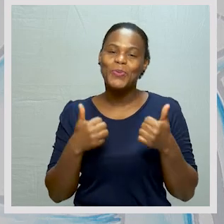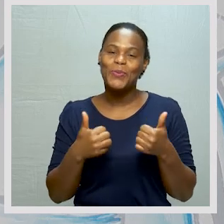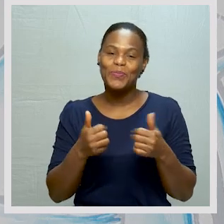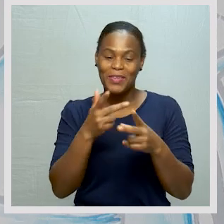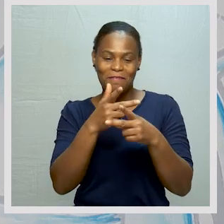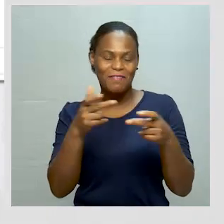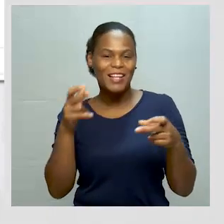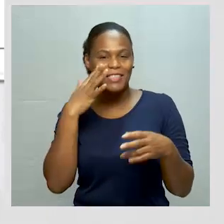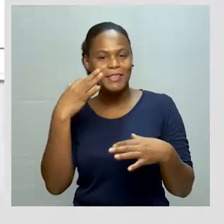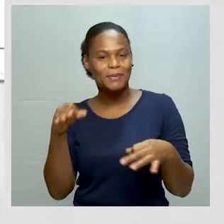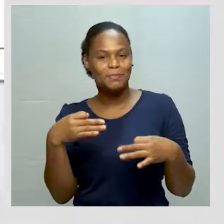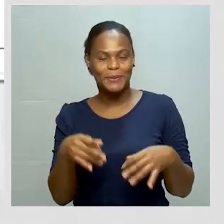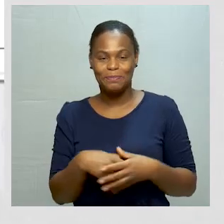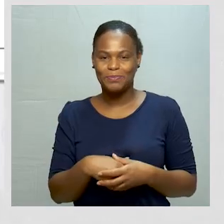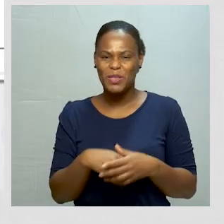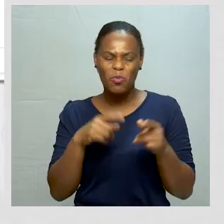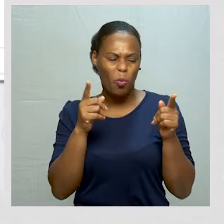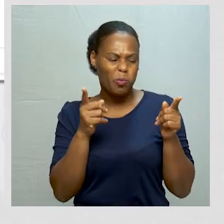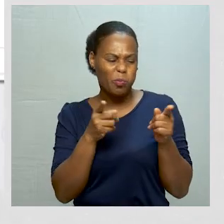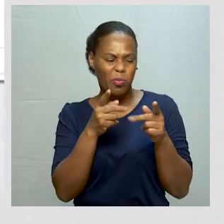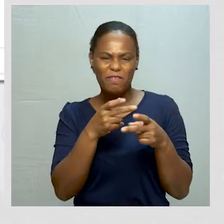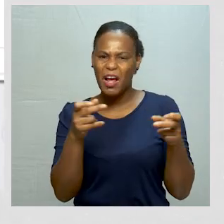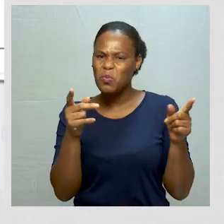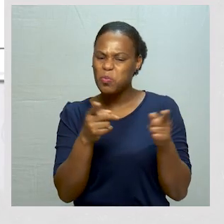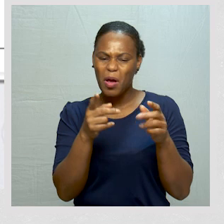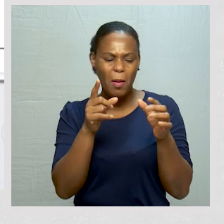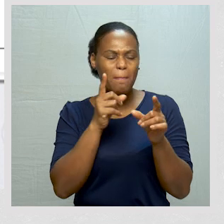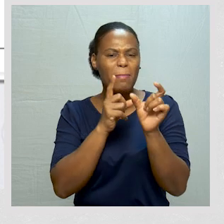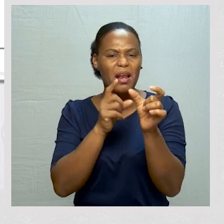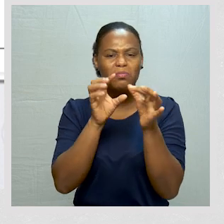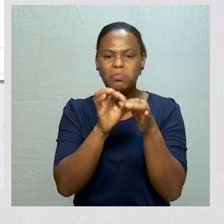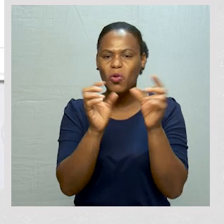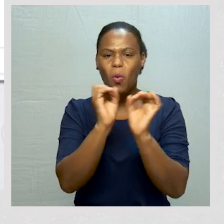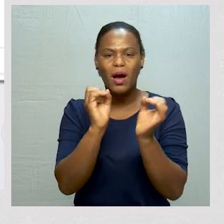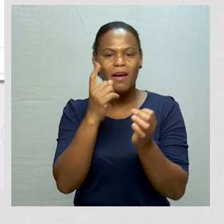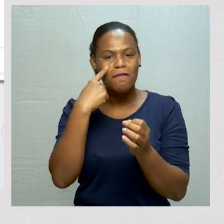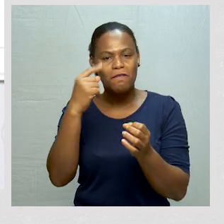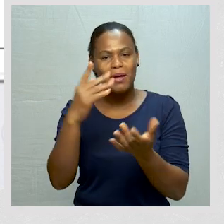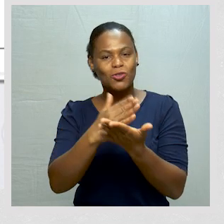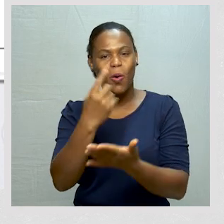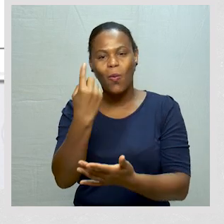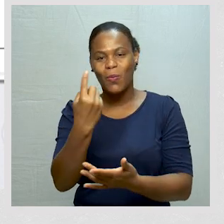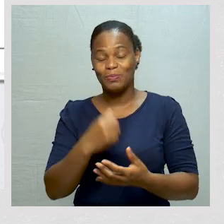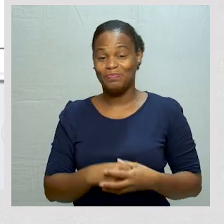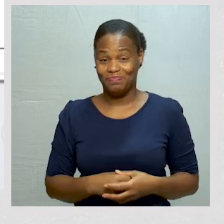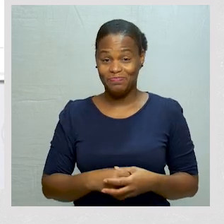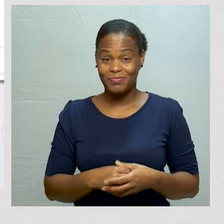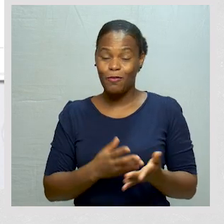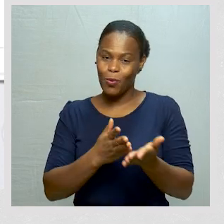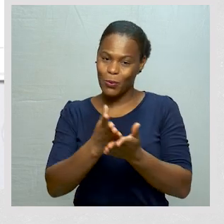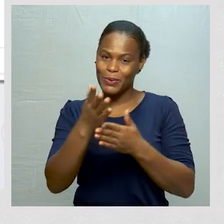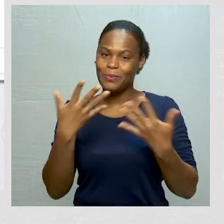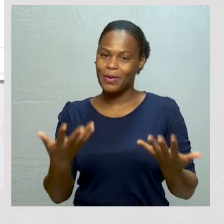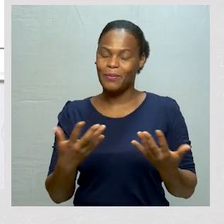mesmo, é uma frase simples, é uma frase muito curta, sem conector, com apenas um verbo, estou. E